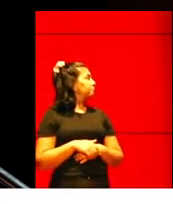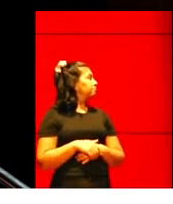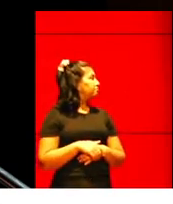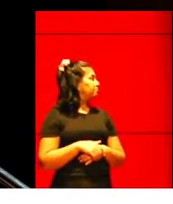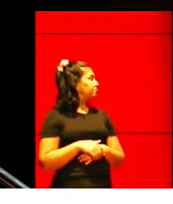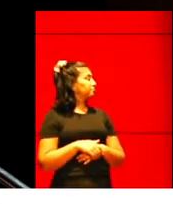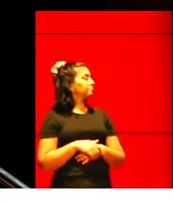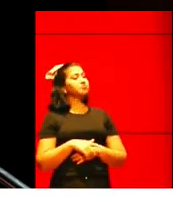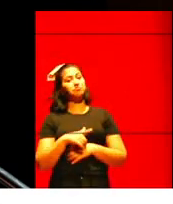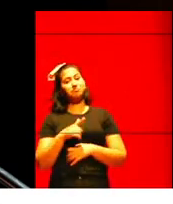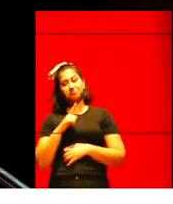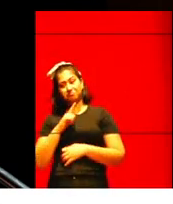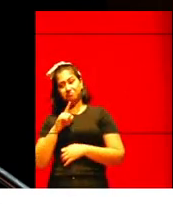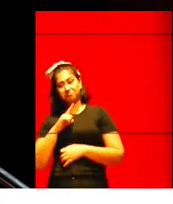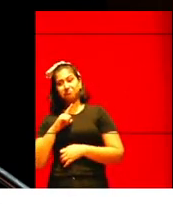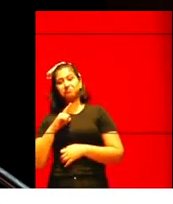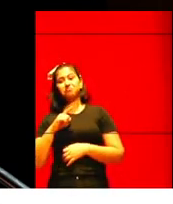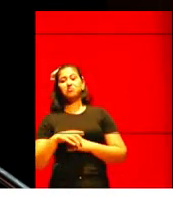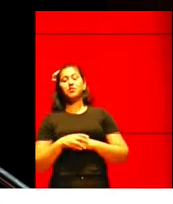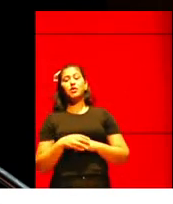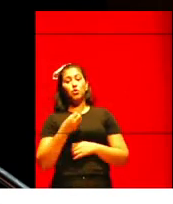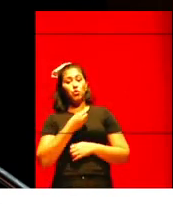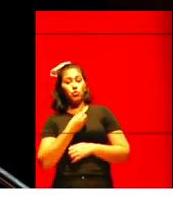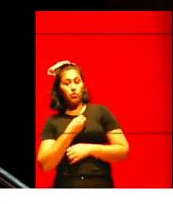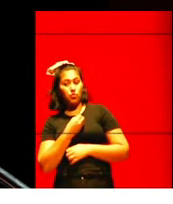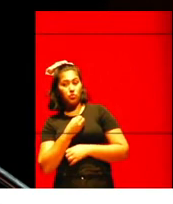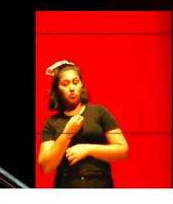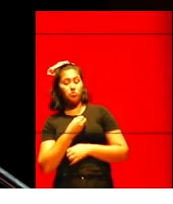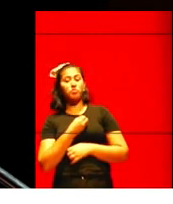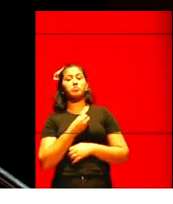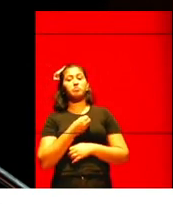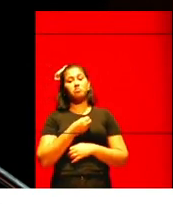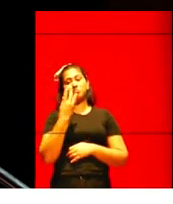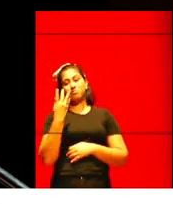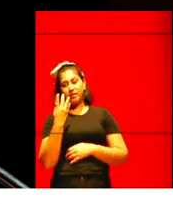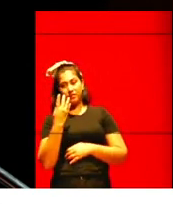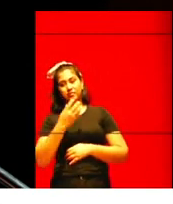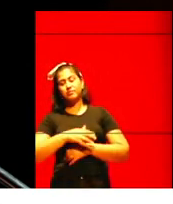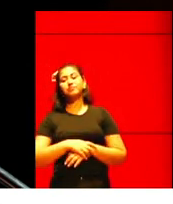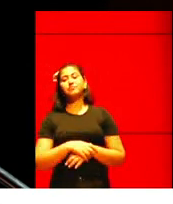As unidades monoméricas, as unidades de monossacarídeos.